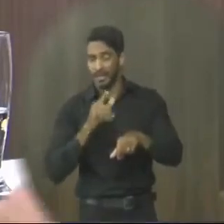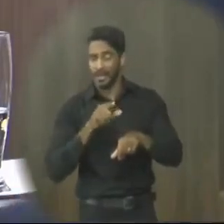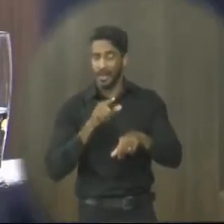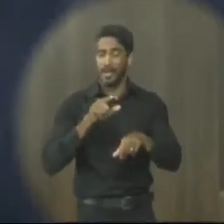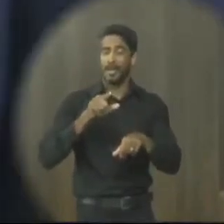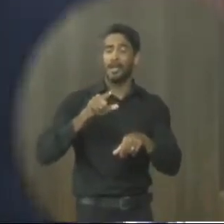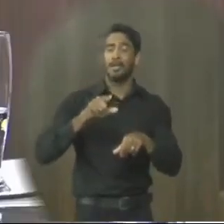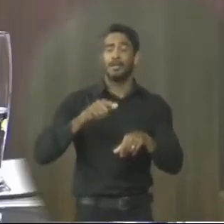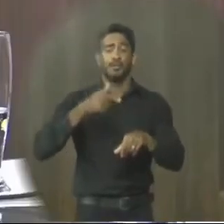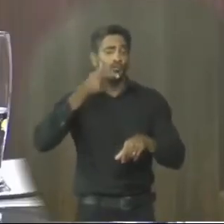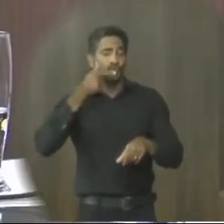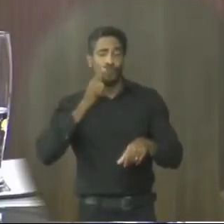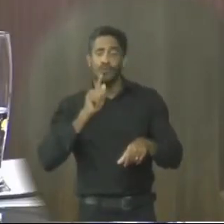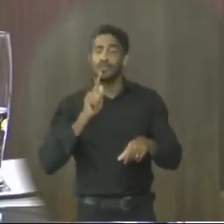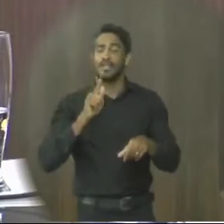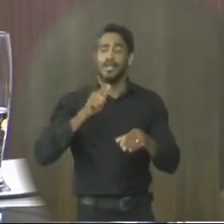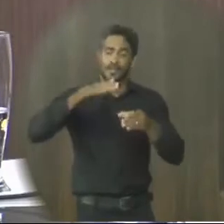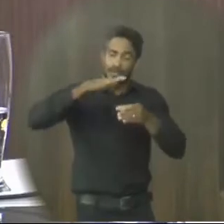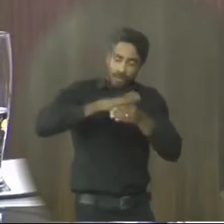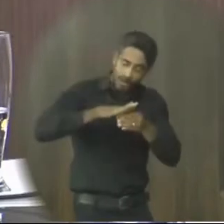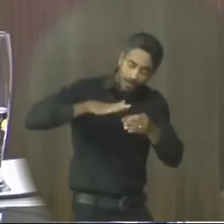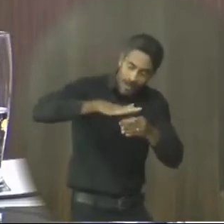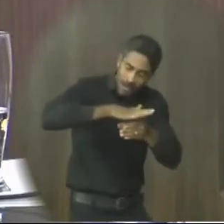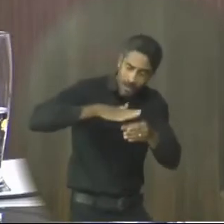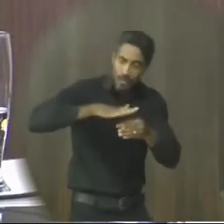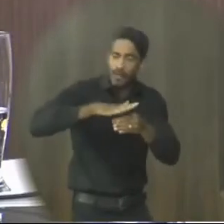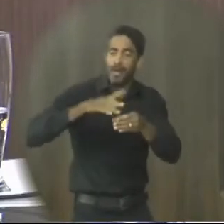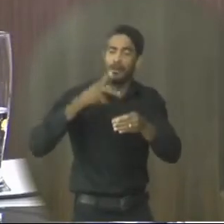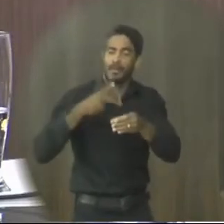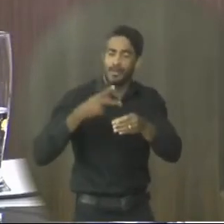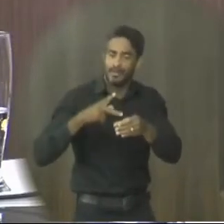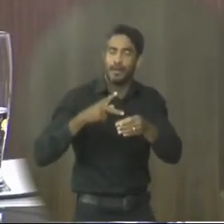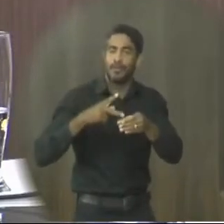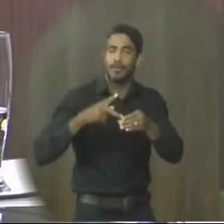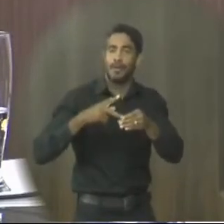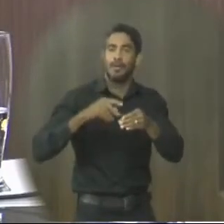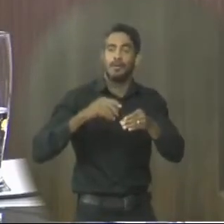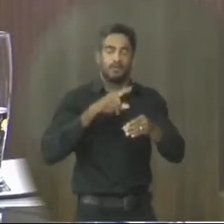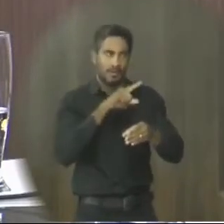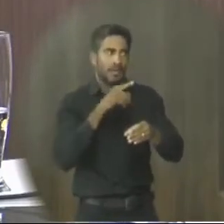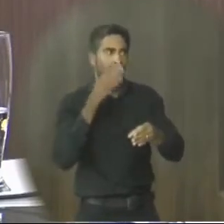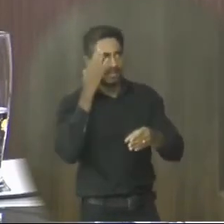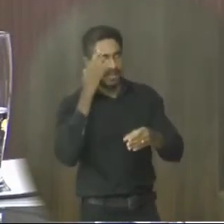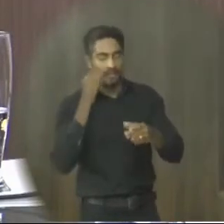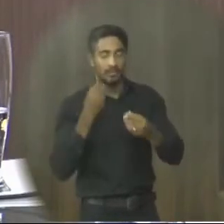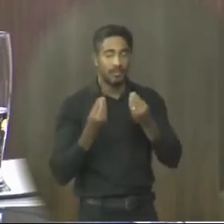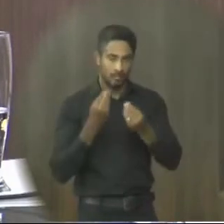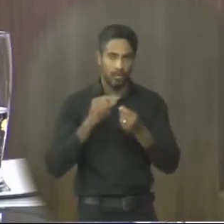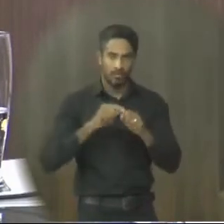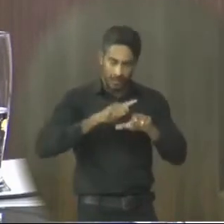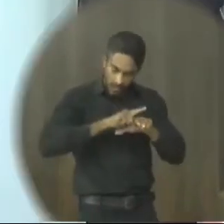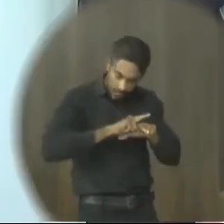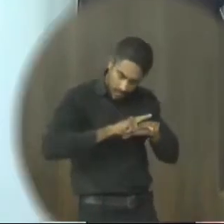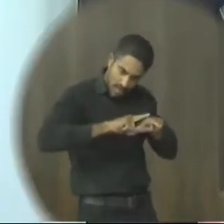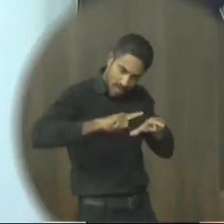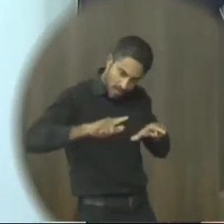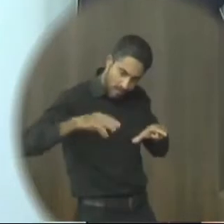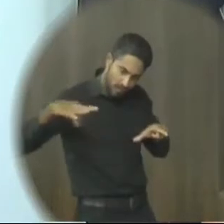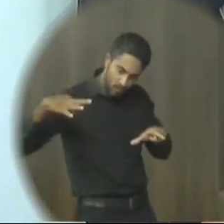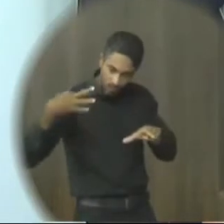não tem mais condições de tapa-buraco, que seria um recapeamento. Você tem alguma coisa a dizer a respeito?